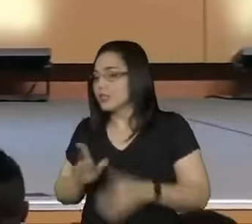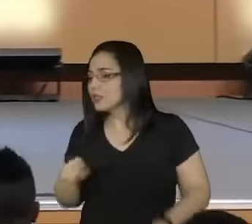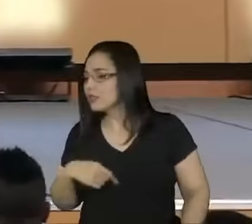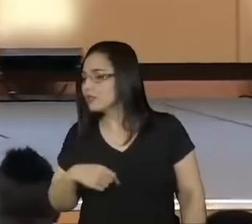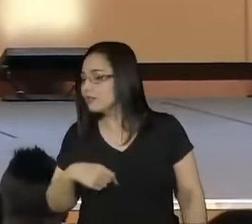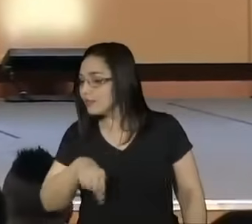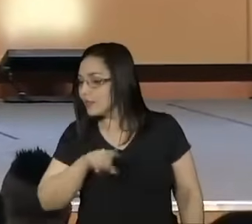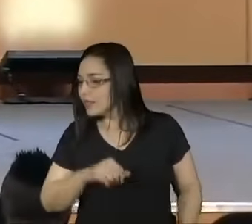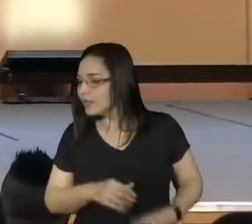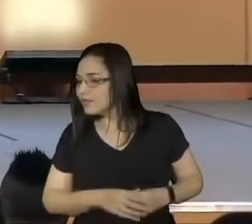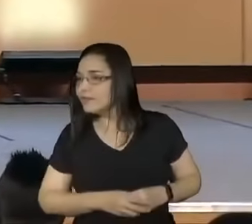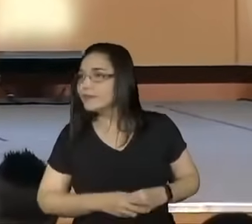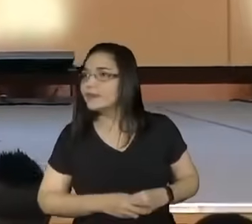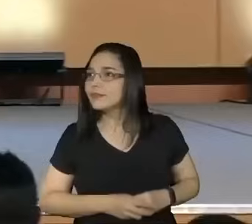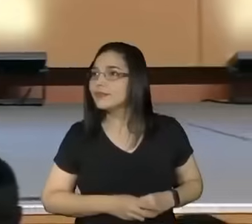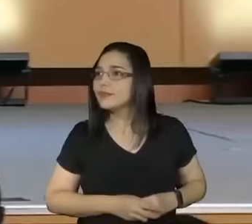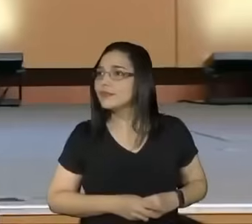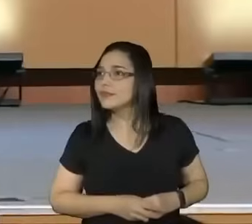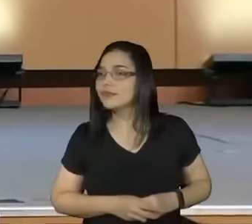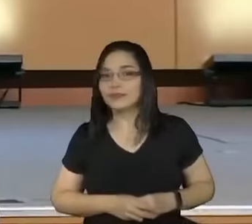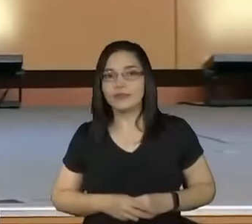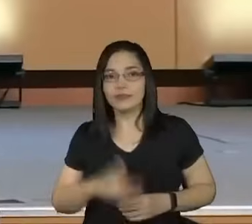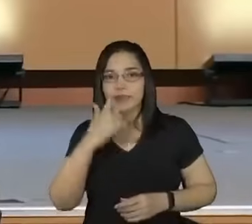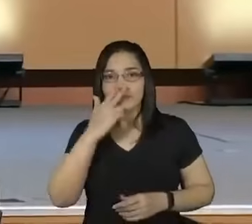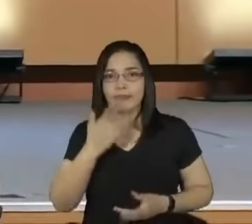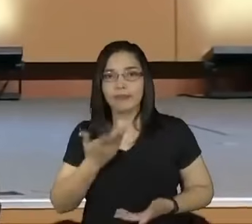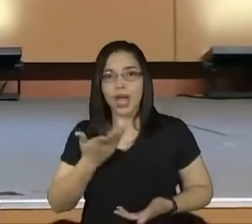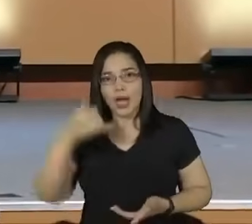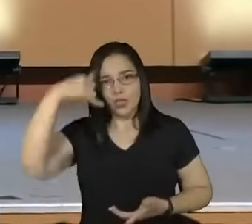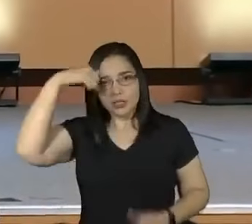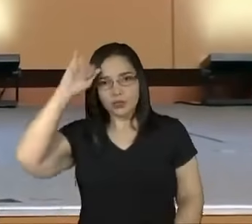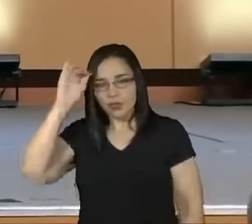vai lá Tá tocando